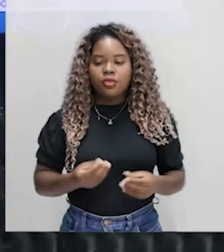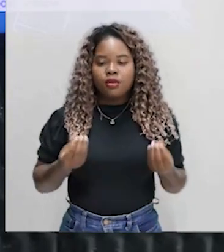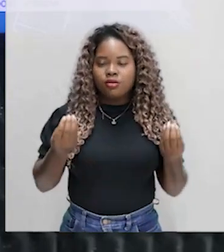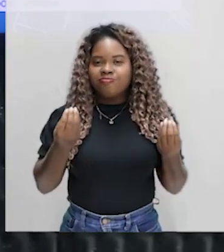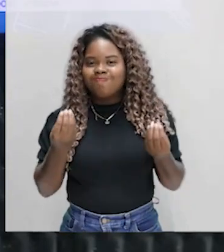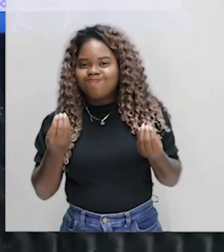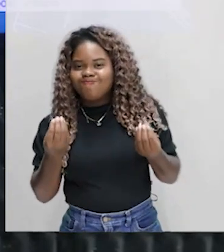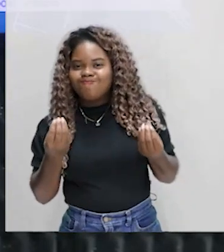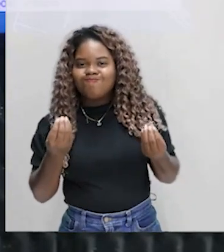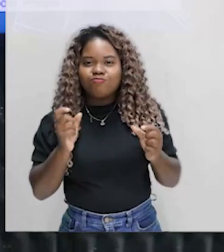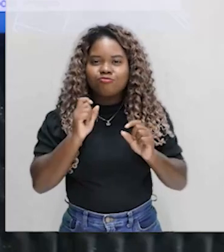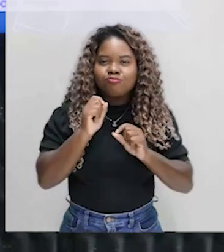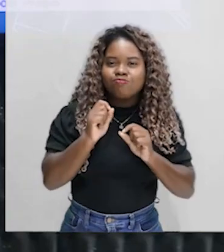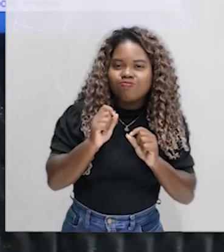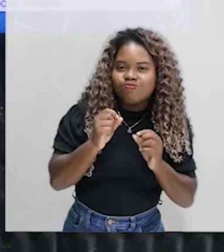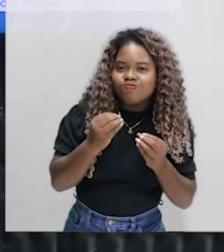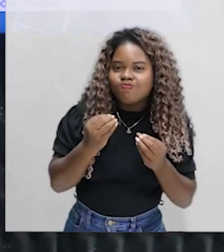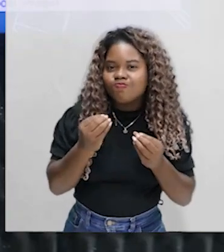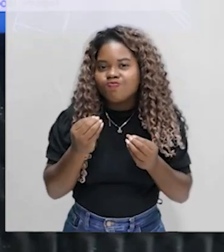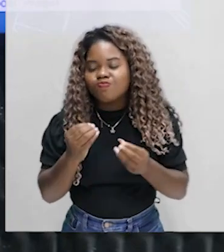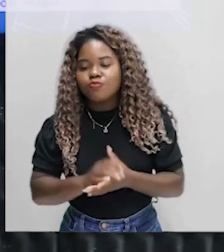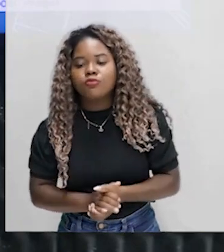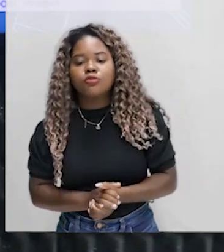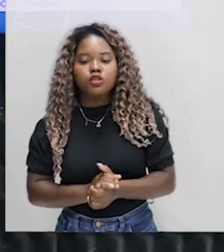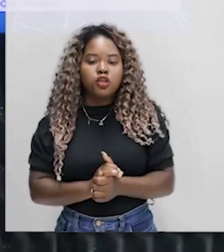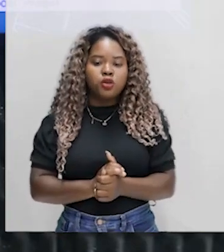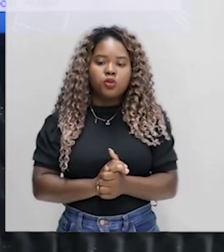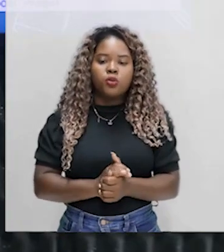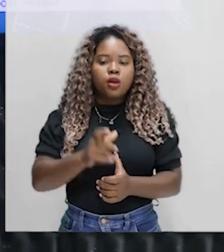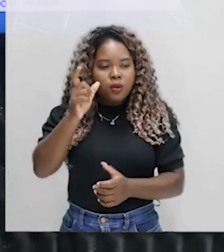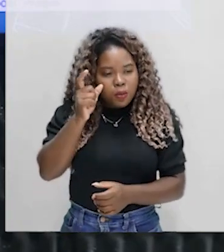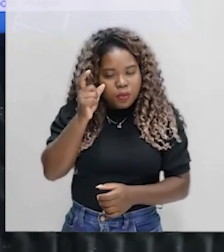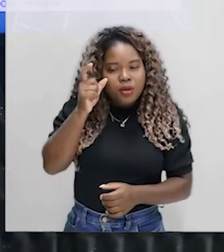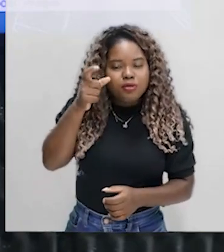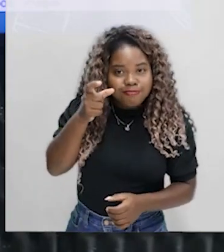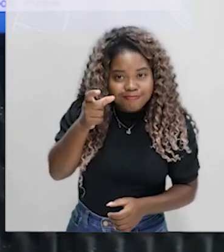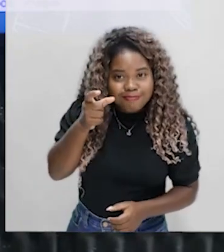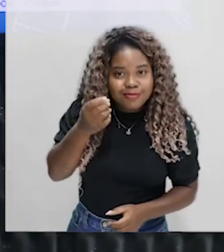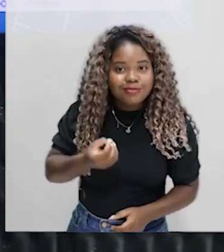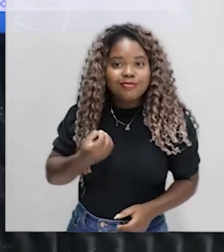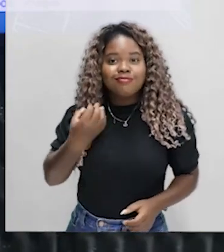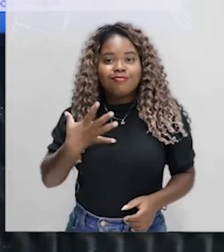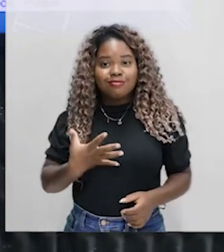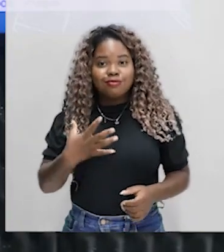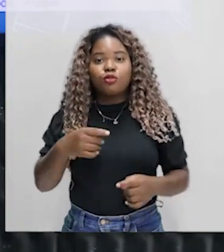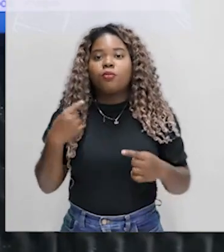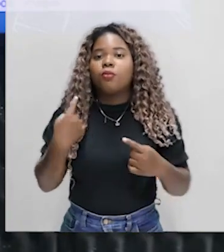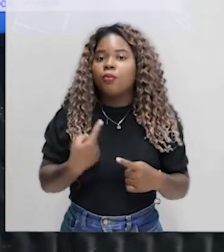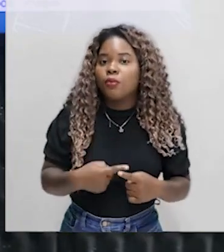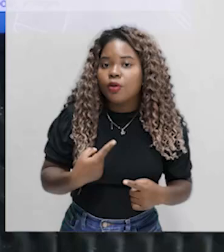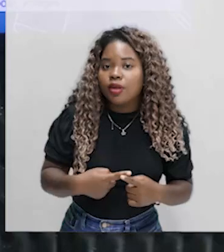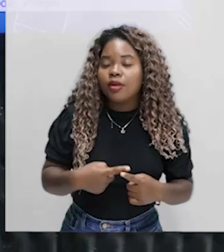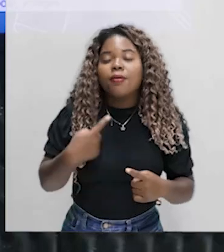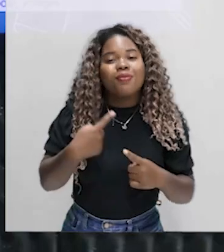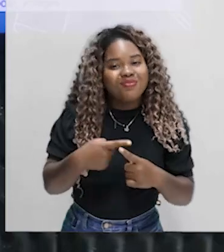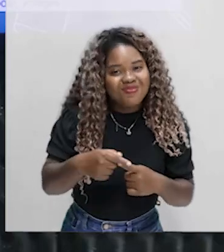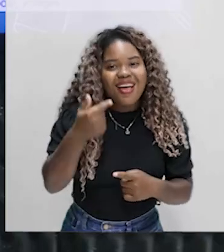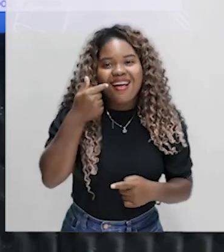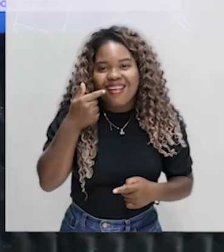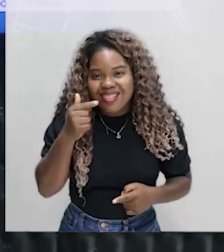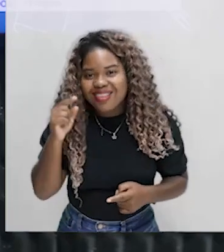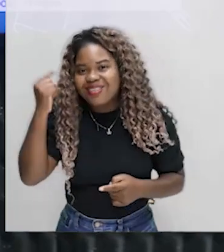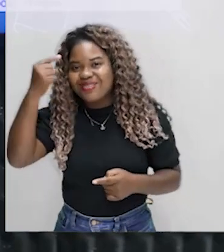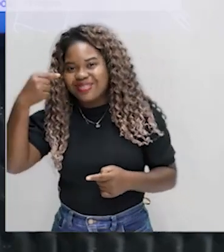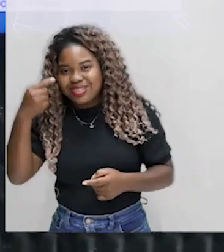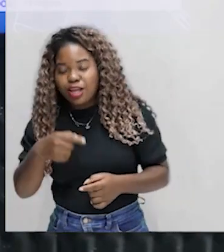digamos assim, um atrativo, né, muito grande por conta do idioma. Porque